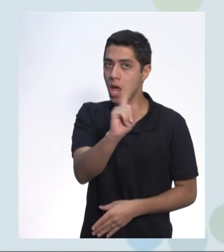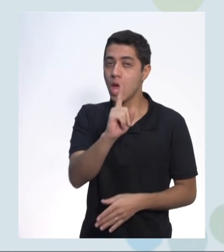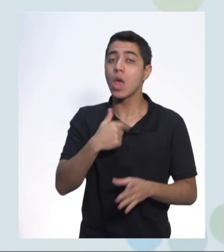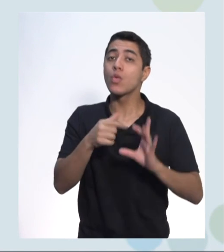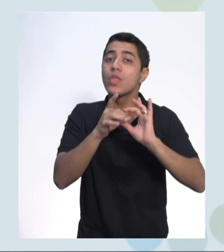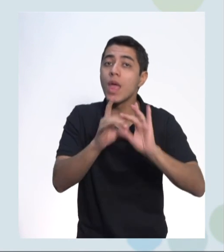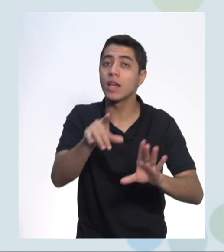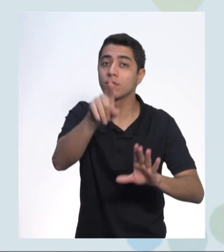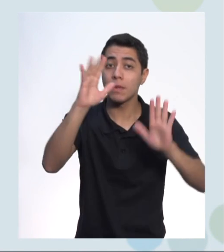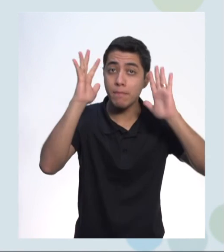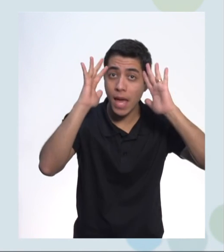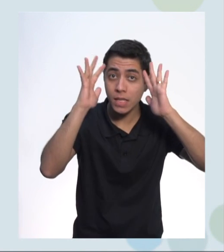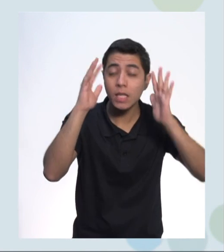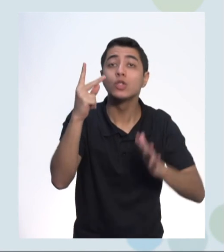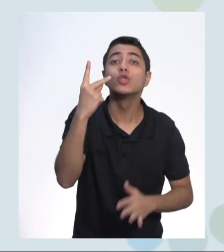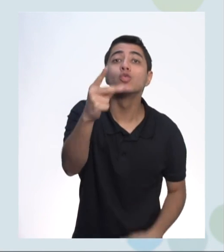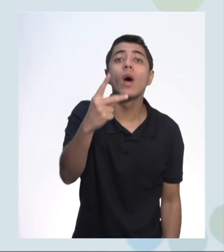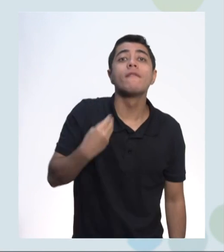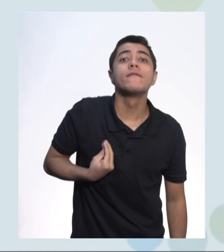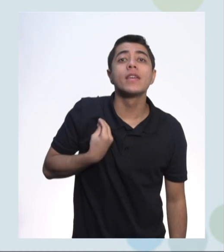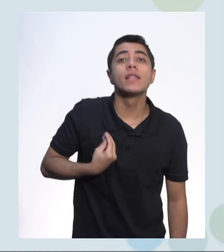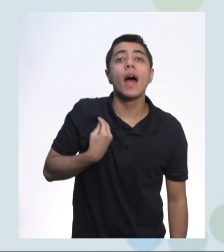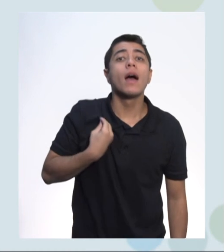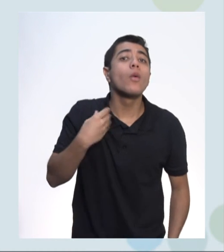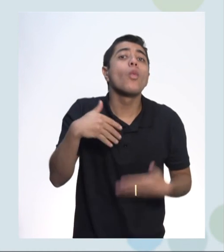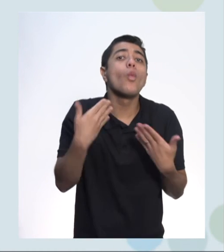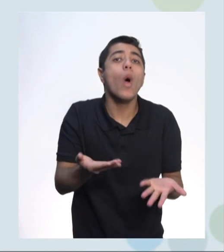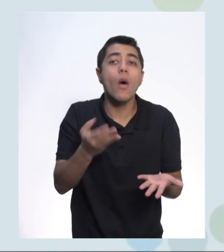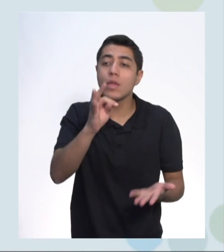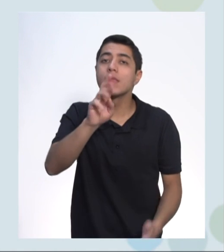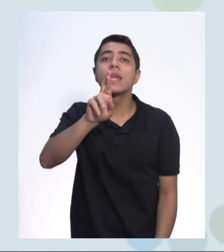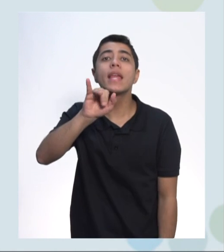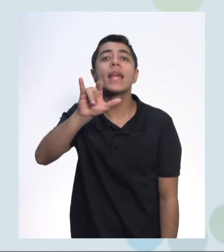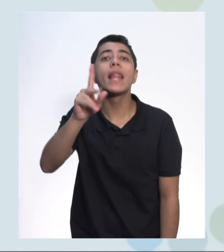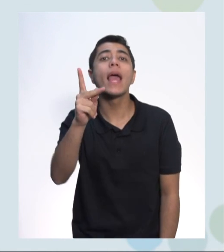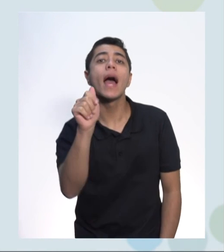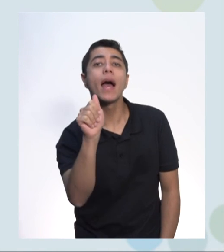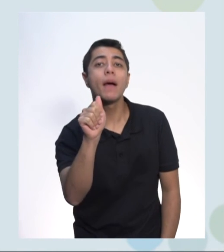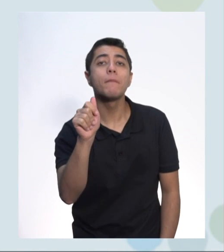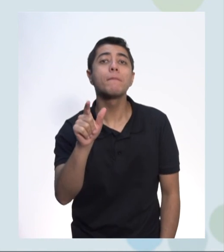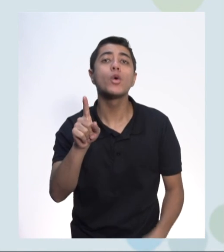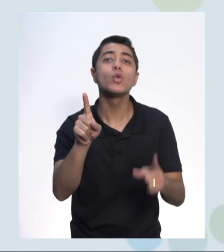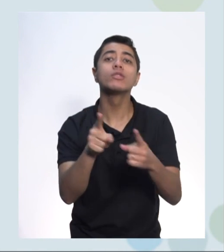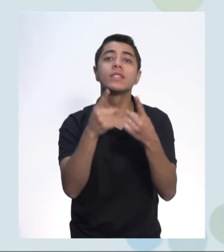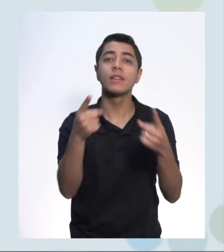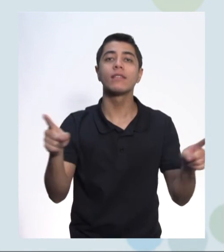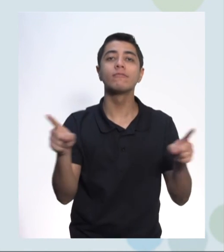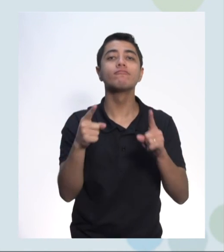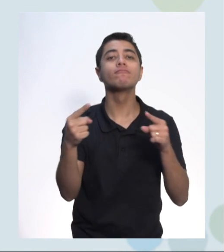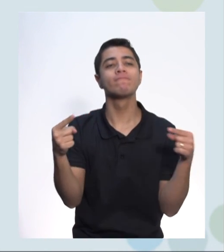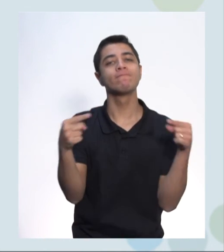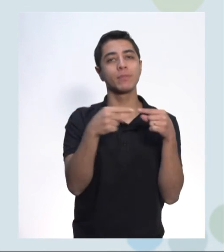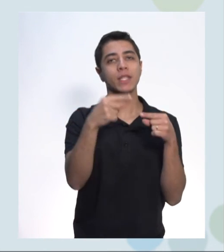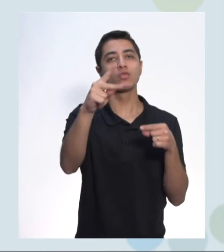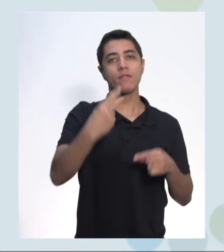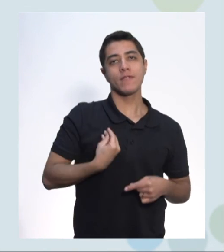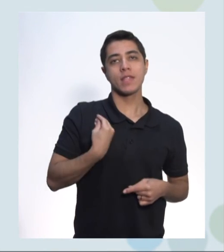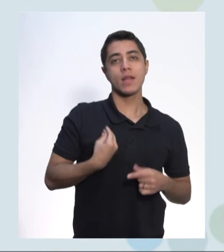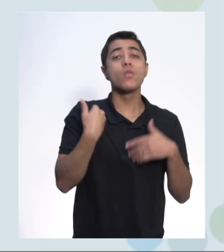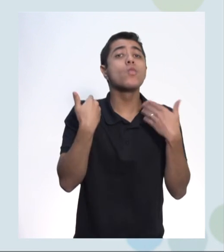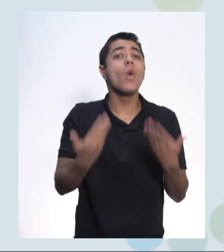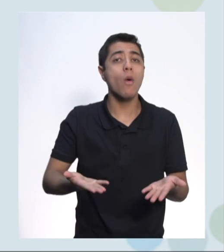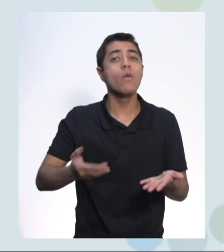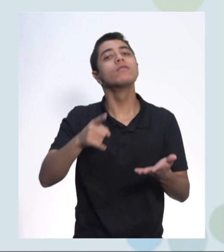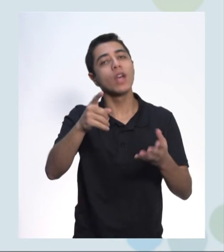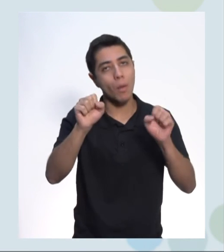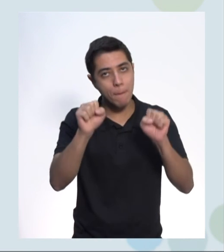trilha sonora da sua vida? Se você quiser publicar isso, fica interessante você interagir, né? Coloca lá na rede social, Centro de Mídia